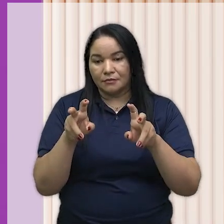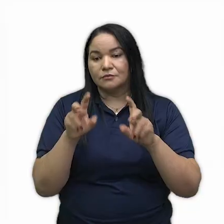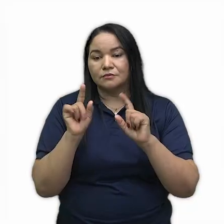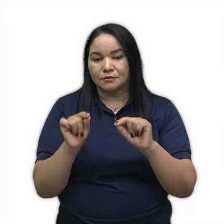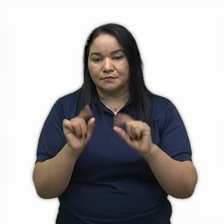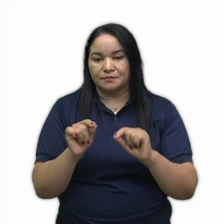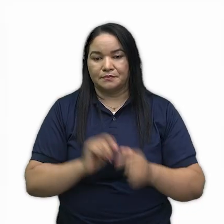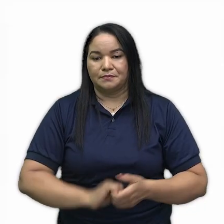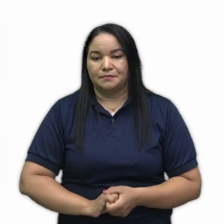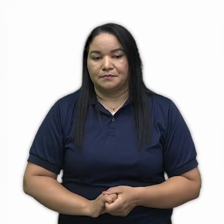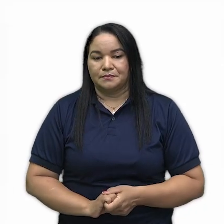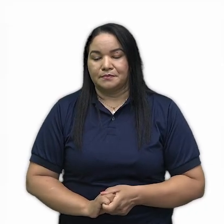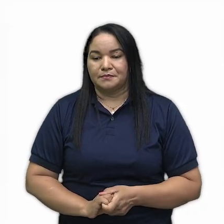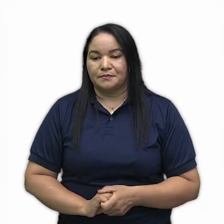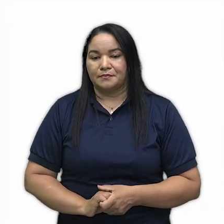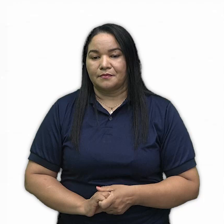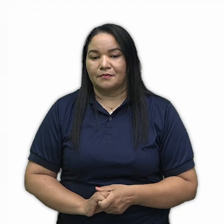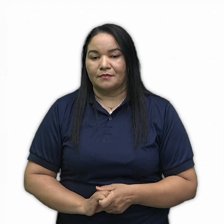de conhecimento